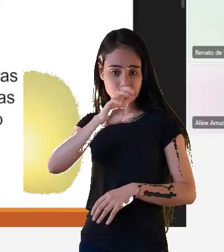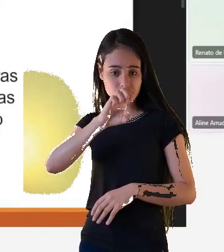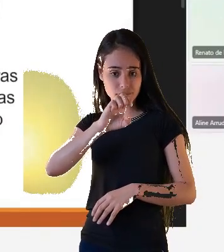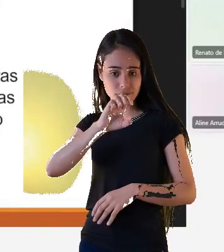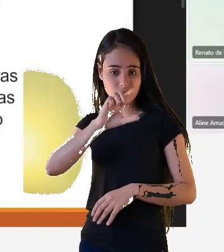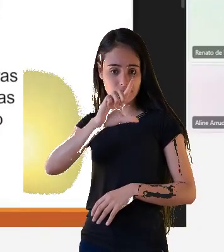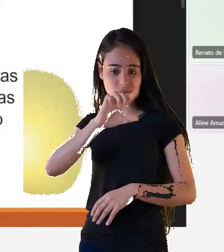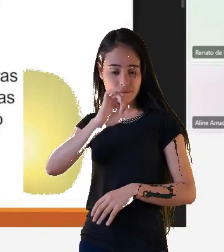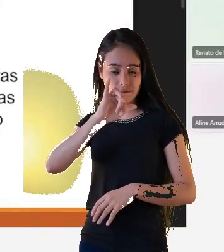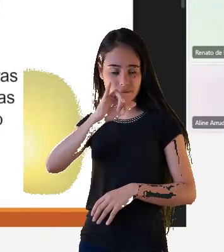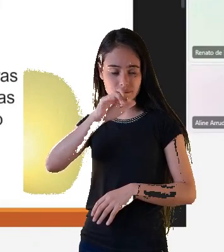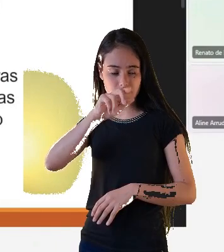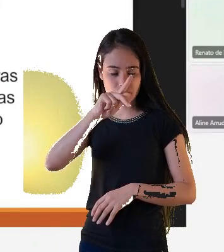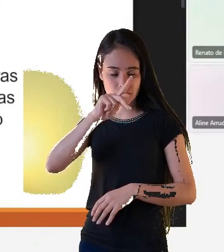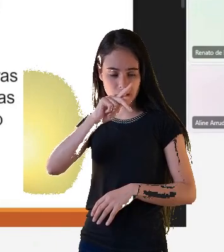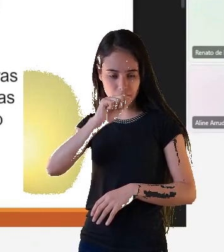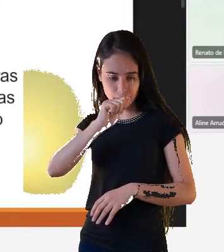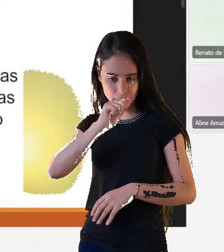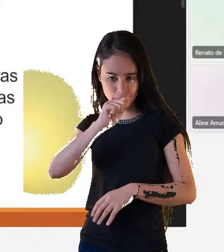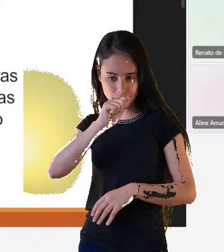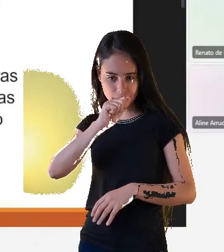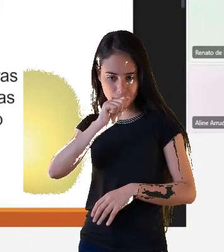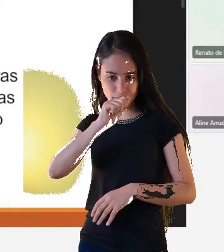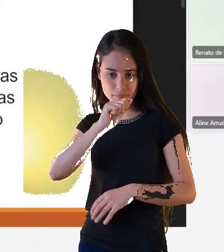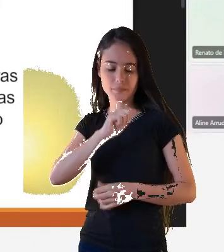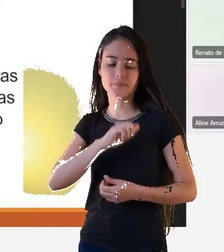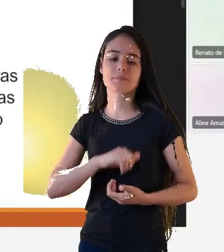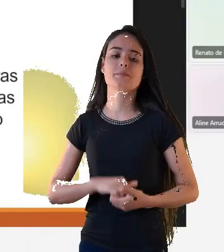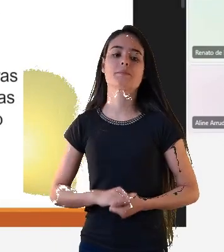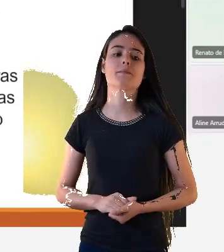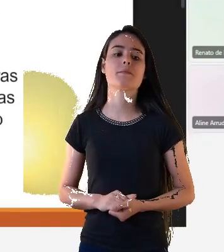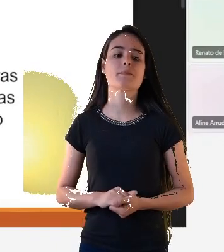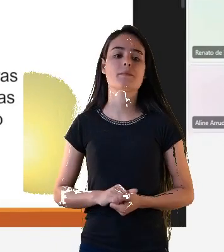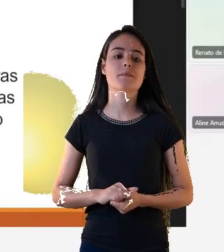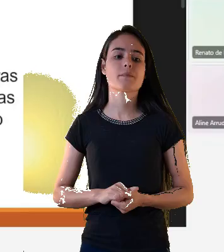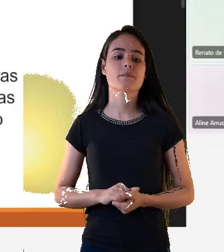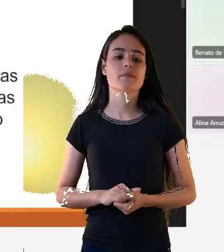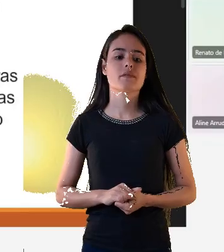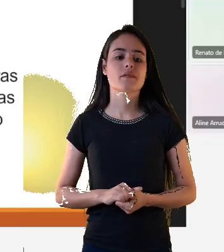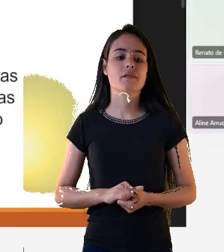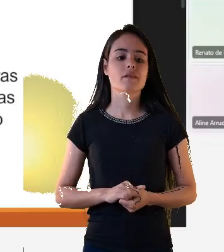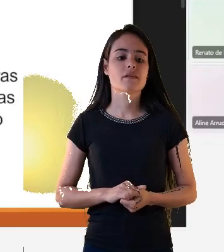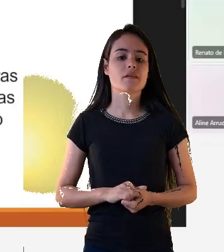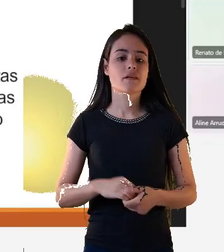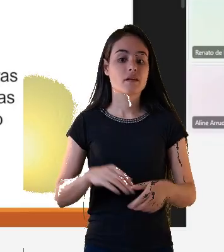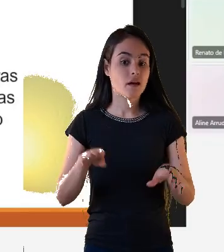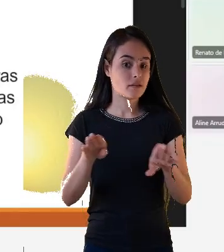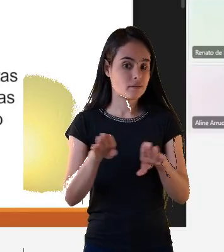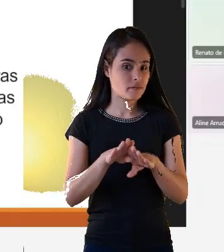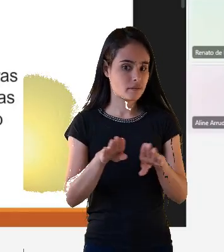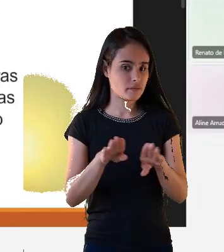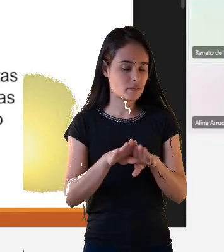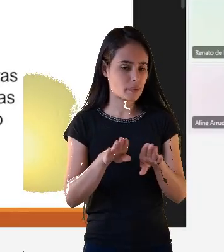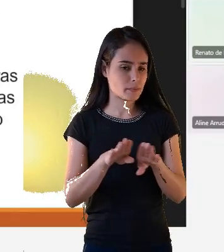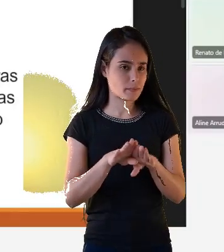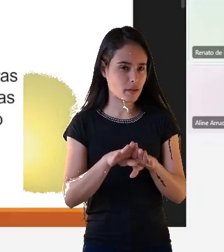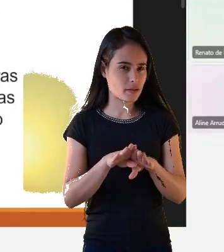Oliveira, ela também foi muito importante na